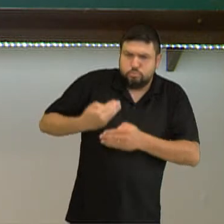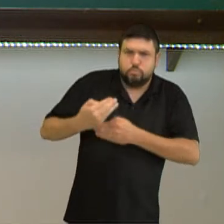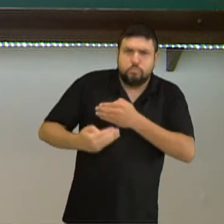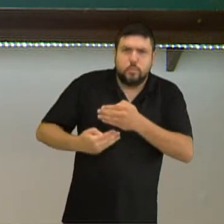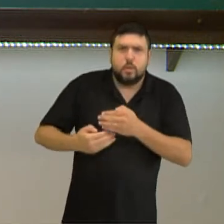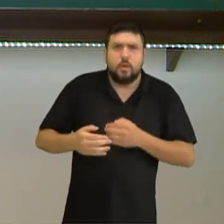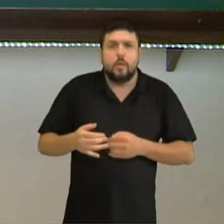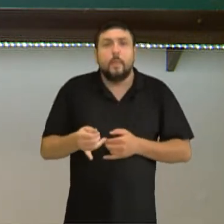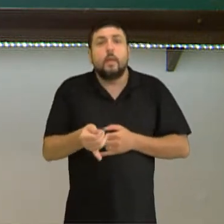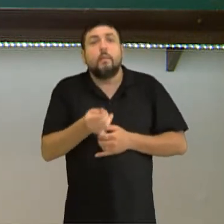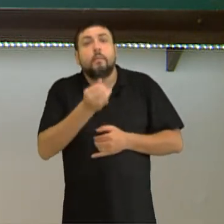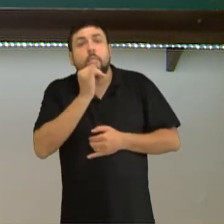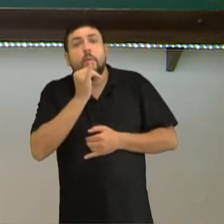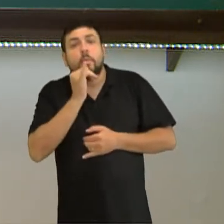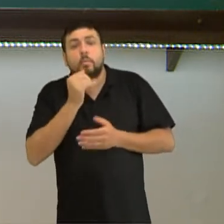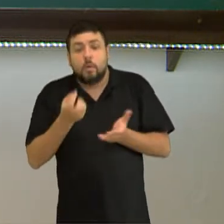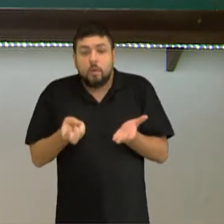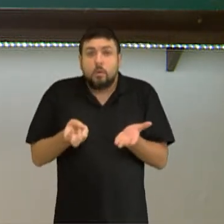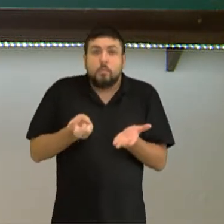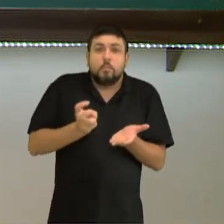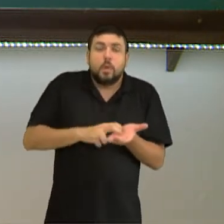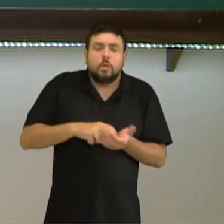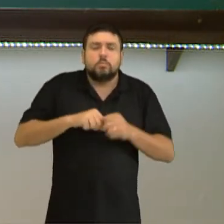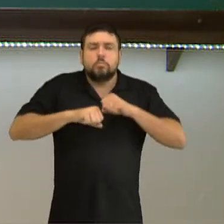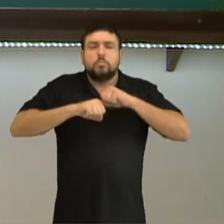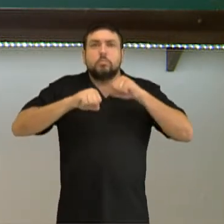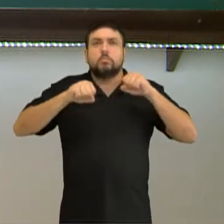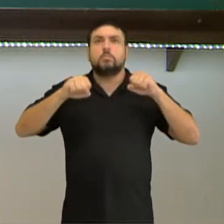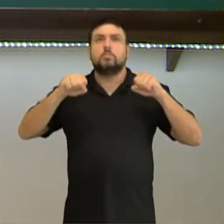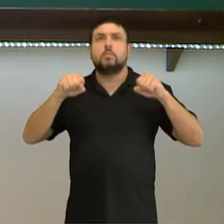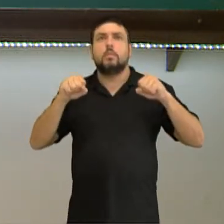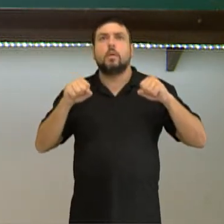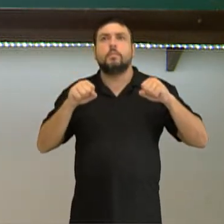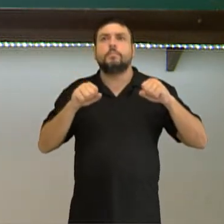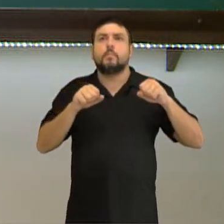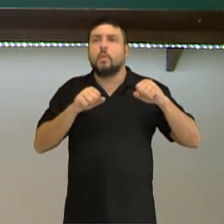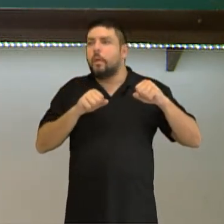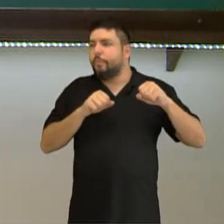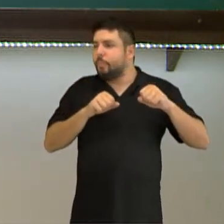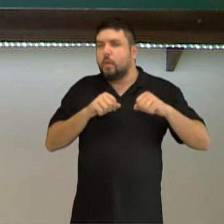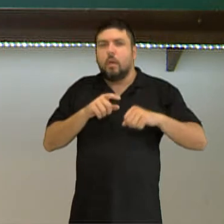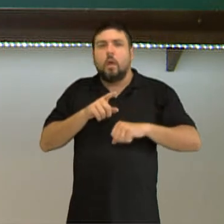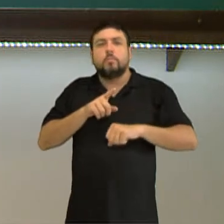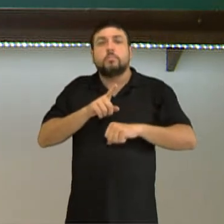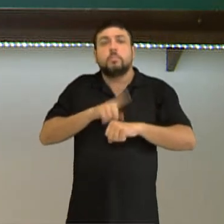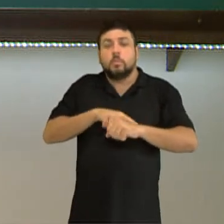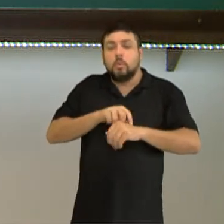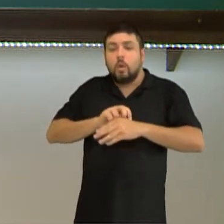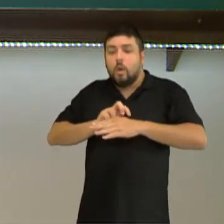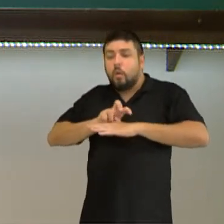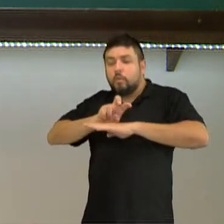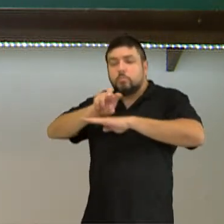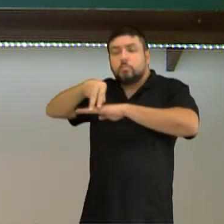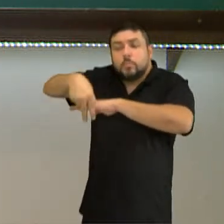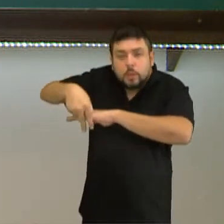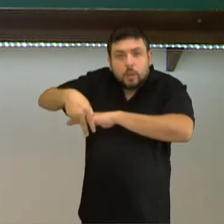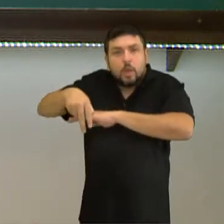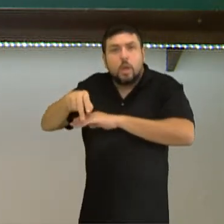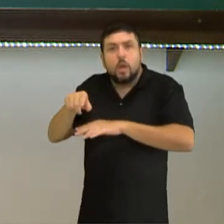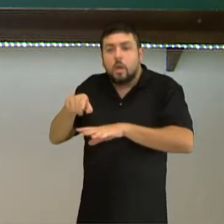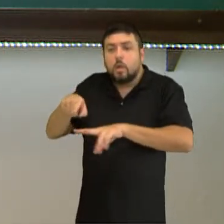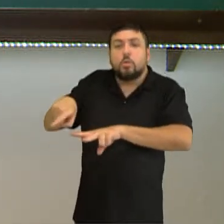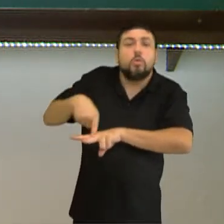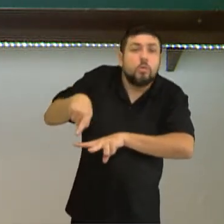já escolheu. Quando saiu da cama, você saiu descalço ou já colocou o chinelo? Você escolheu tomar água,